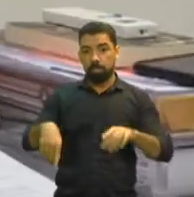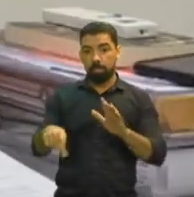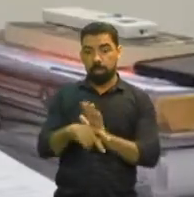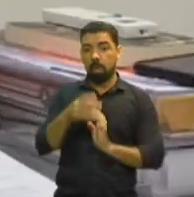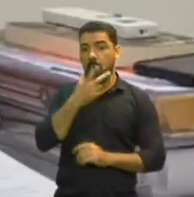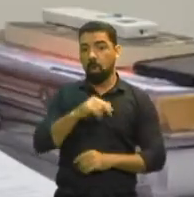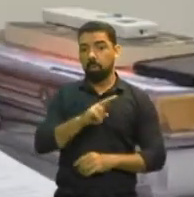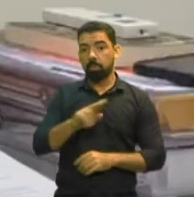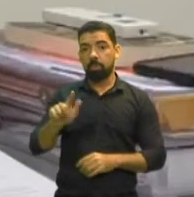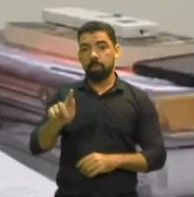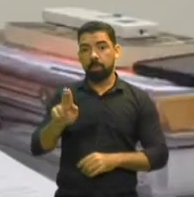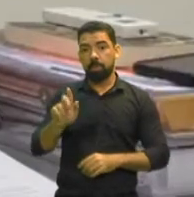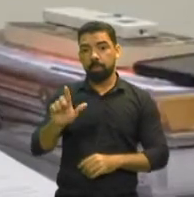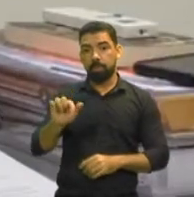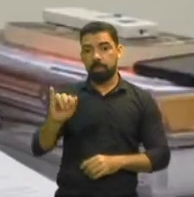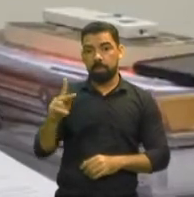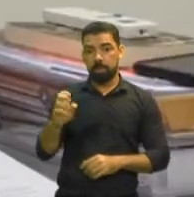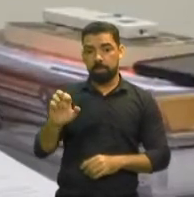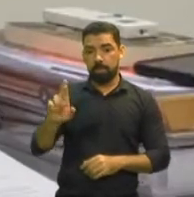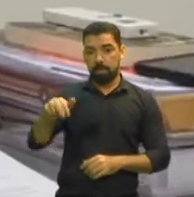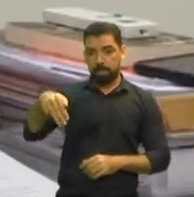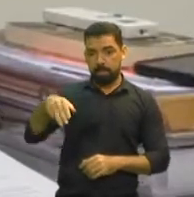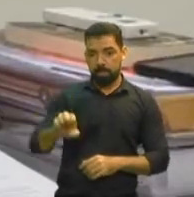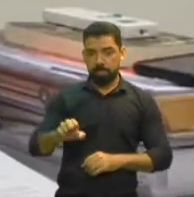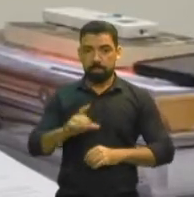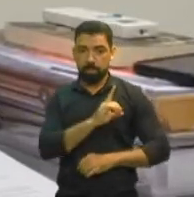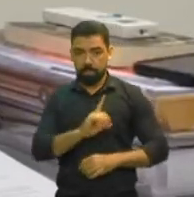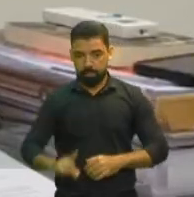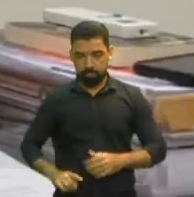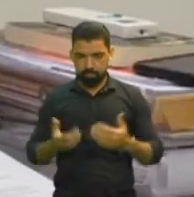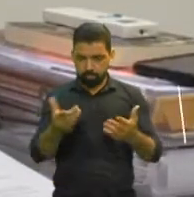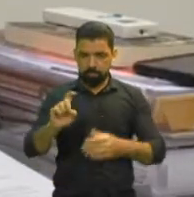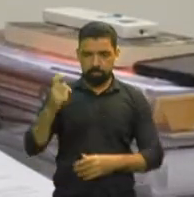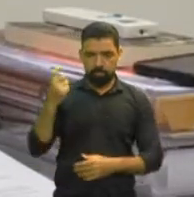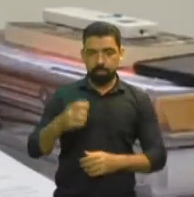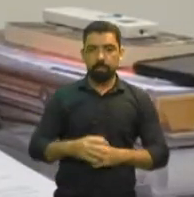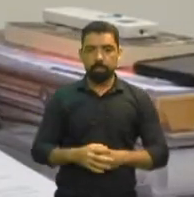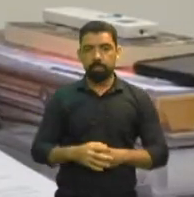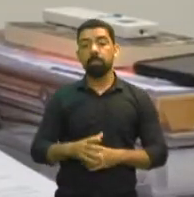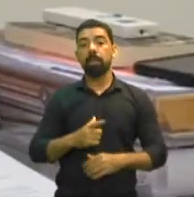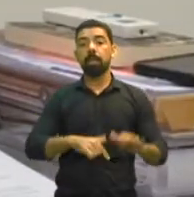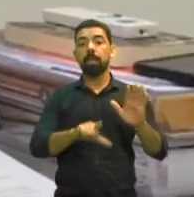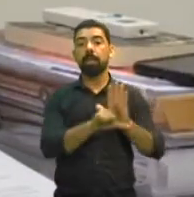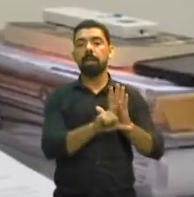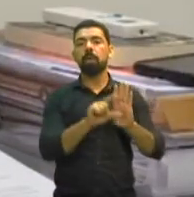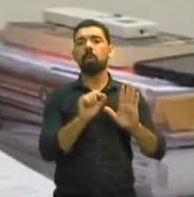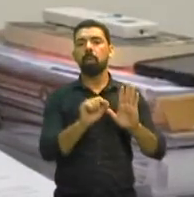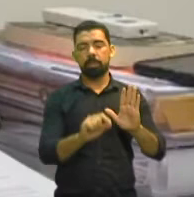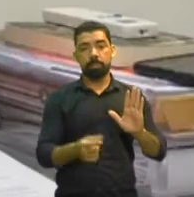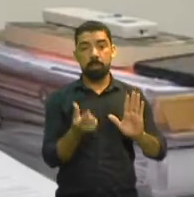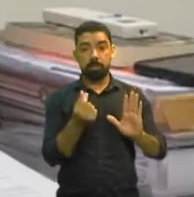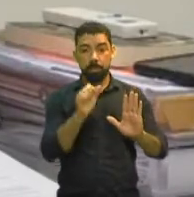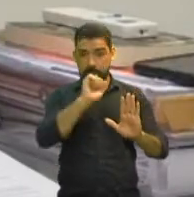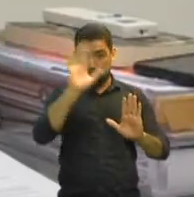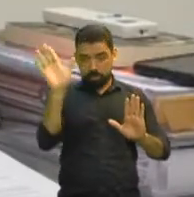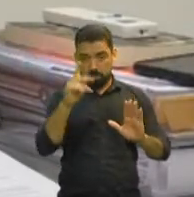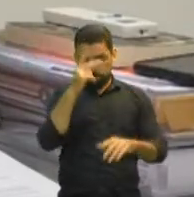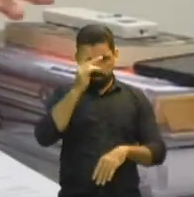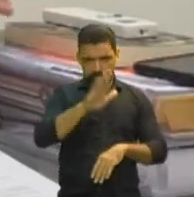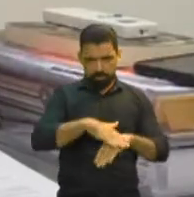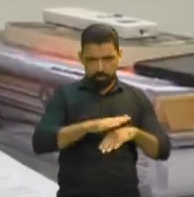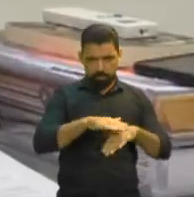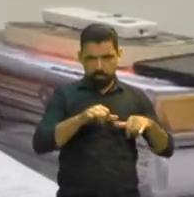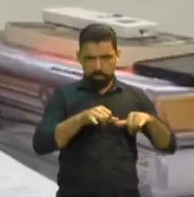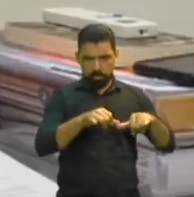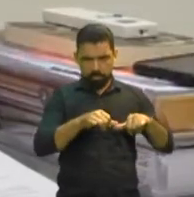Sampaio, quando no exercício de deputado estadual. Com a Lei do Preço Claro, os supermercados ficam obrigados a colocar na gôndola, na etiqueta que